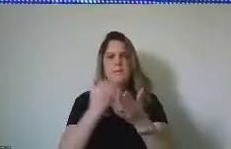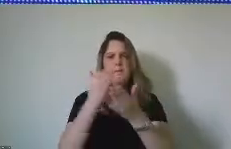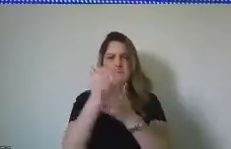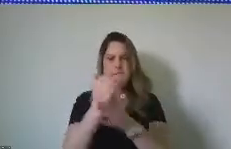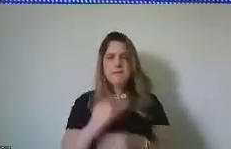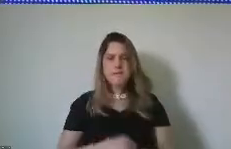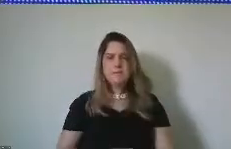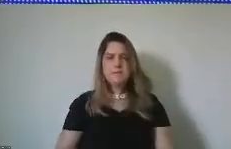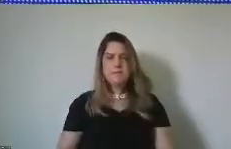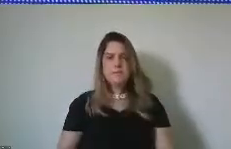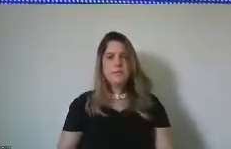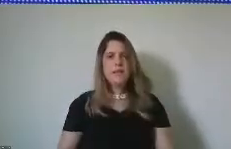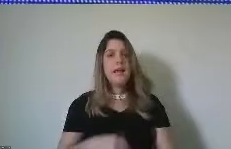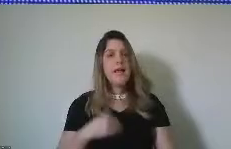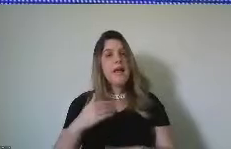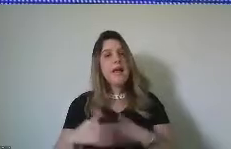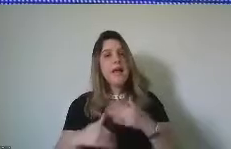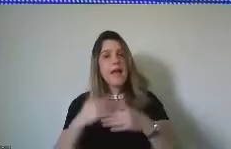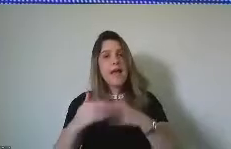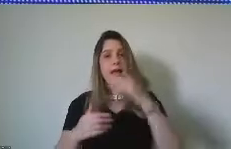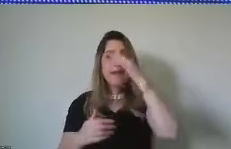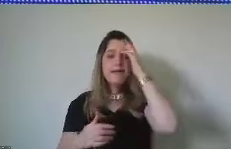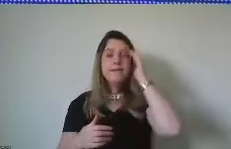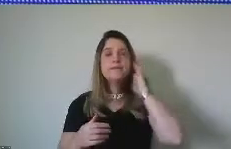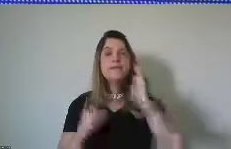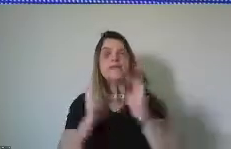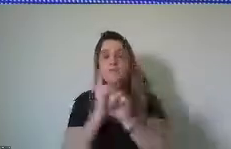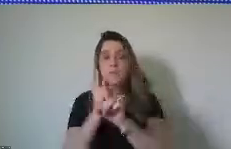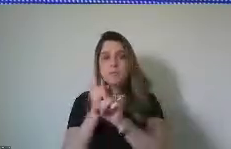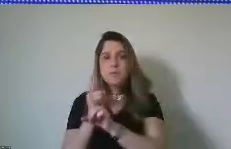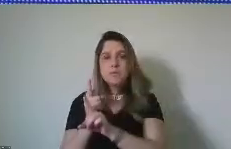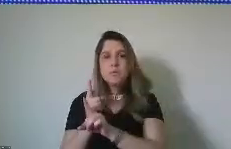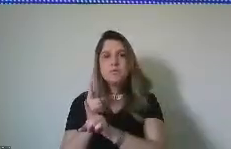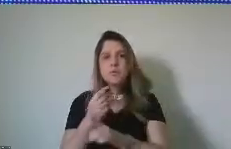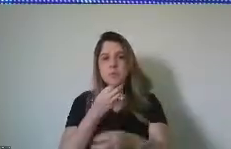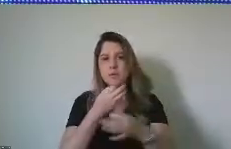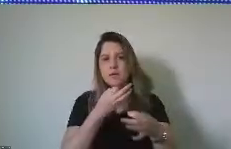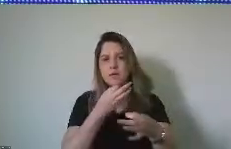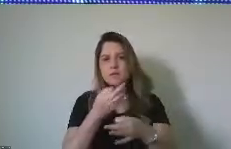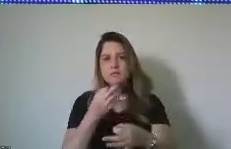além da gestão de contrato de redes que comentados